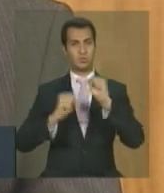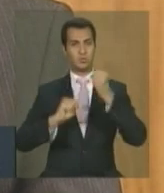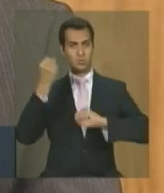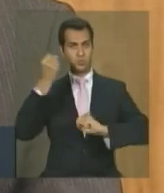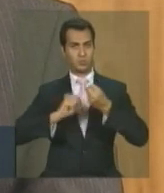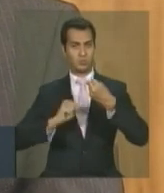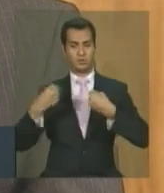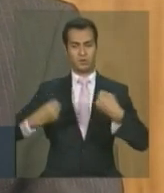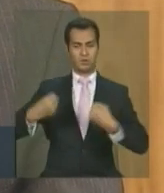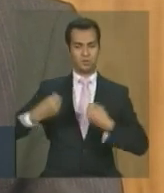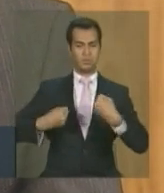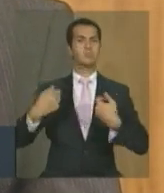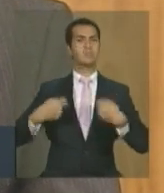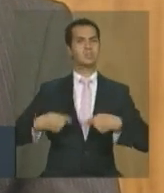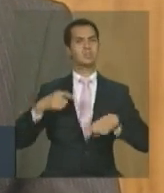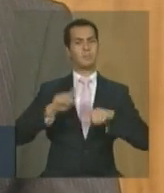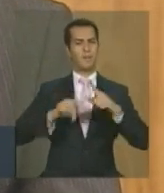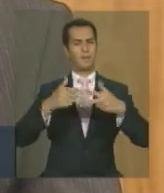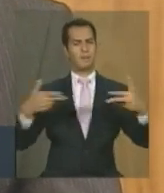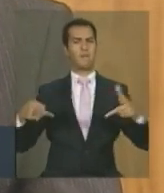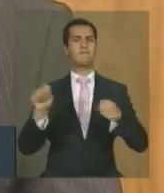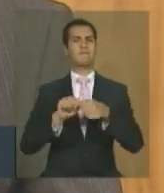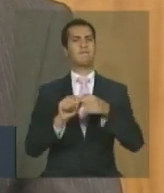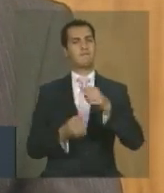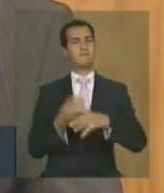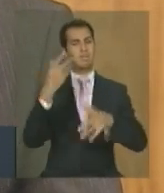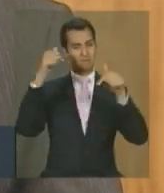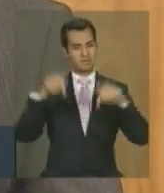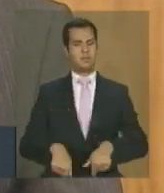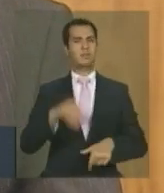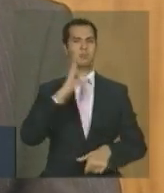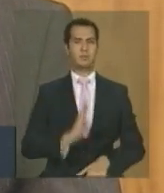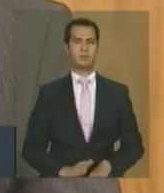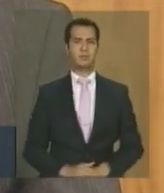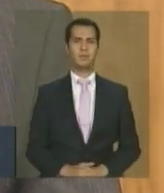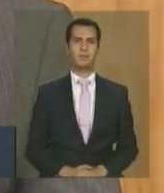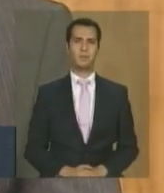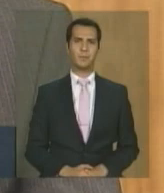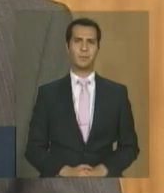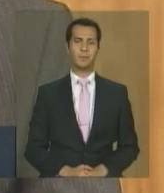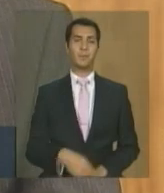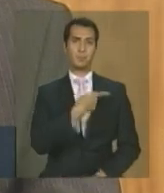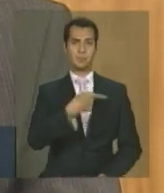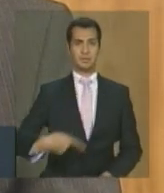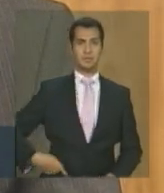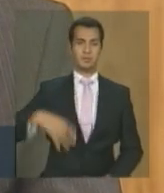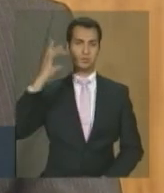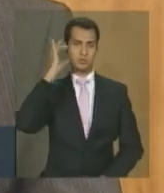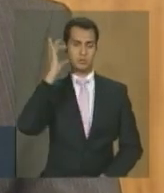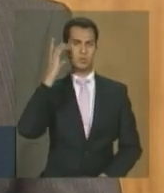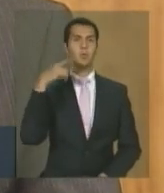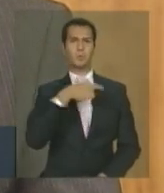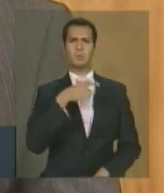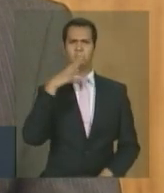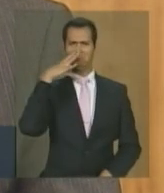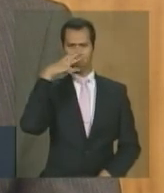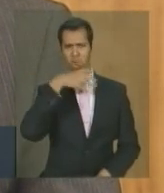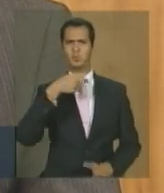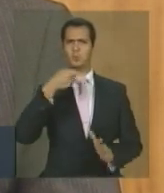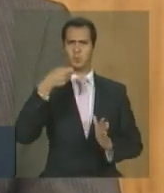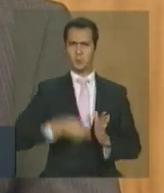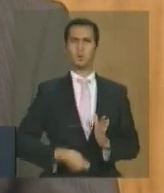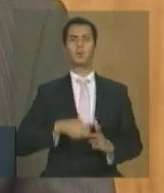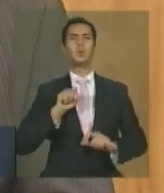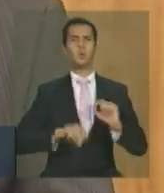no Brasil. A presidenta tem deixado muito firme seu compromisso de